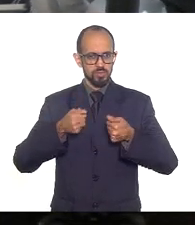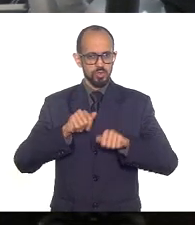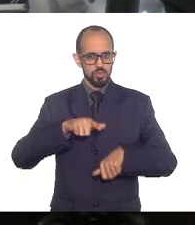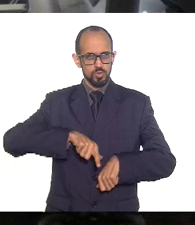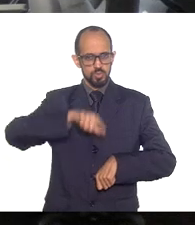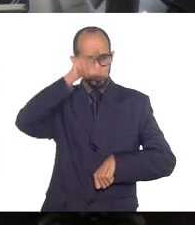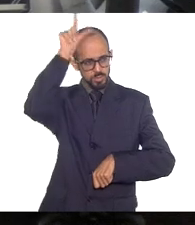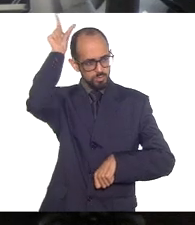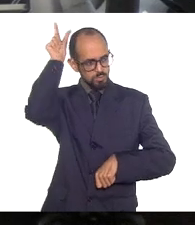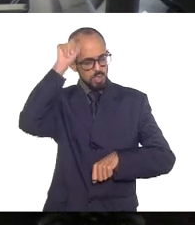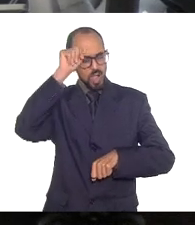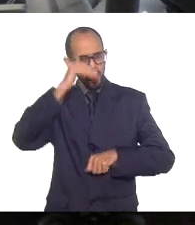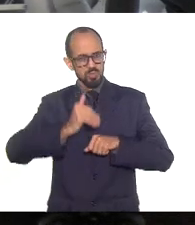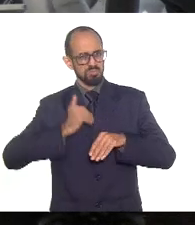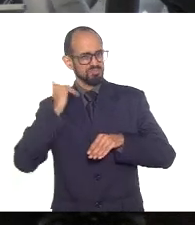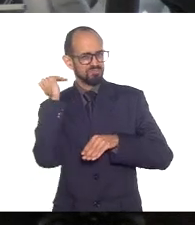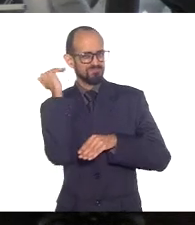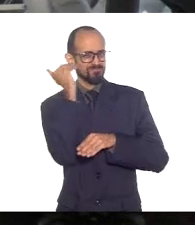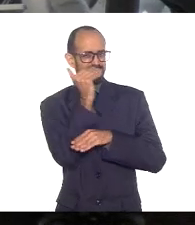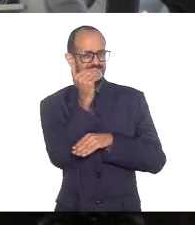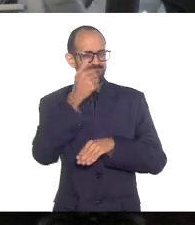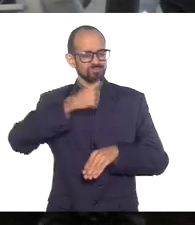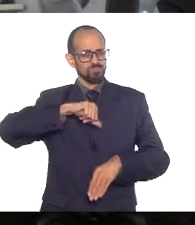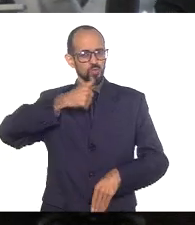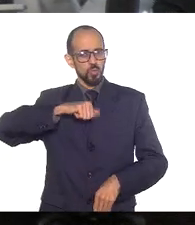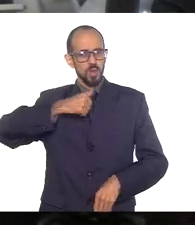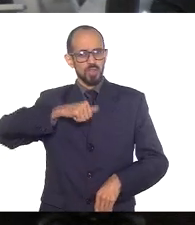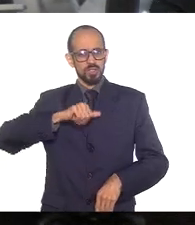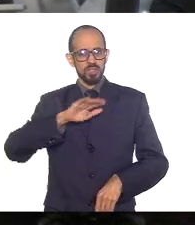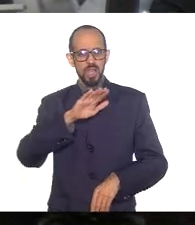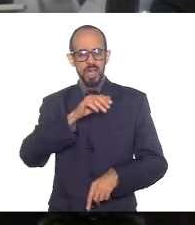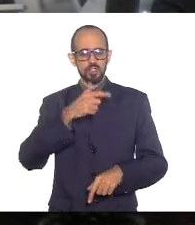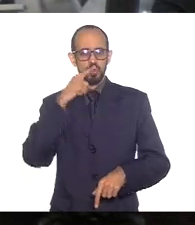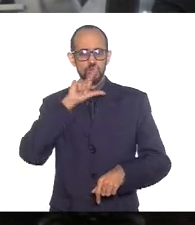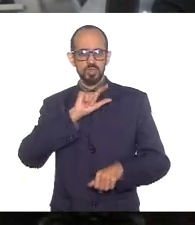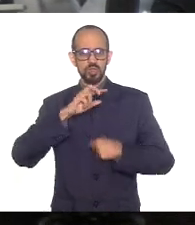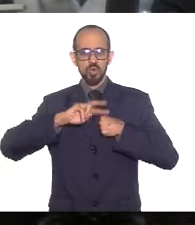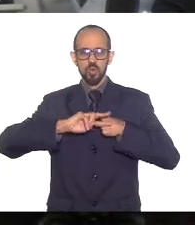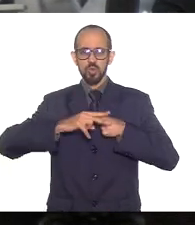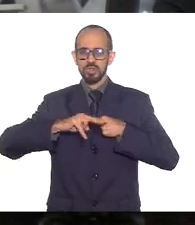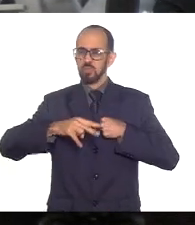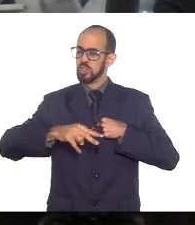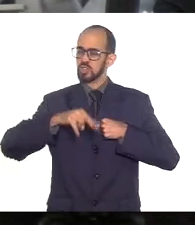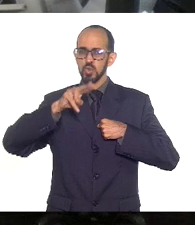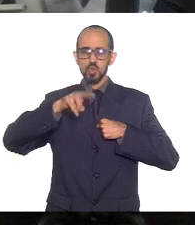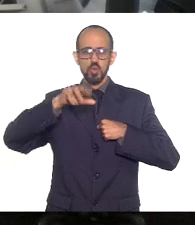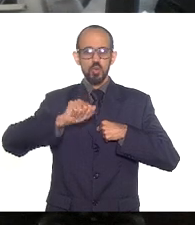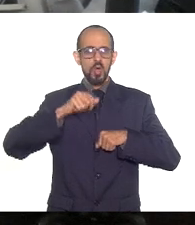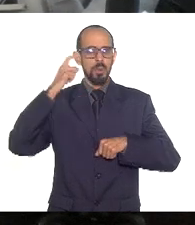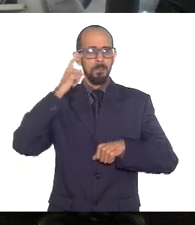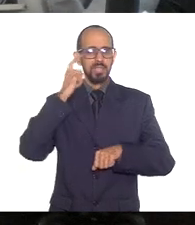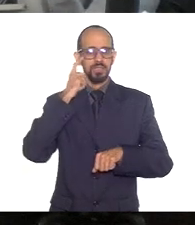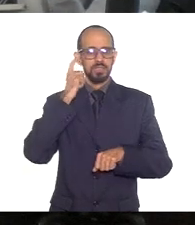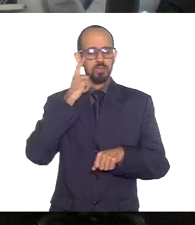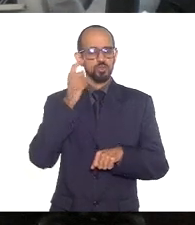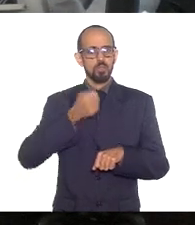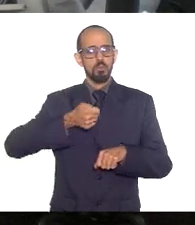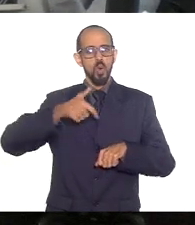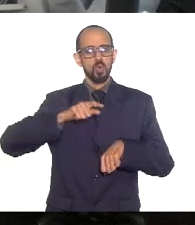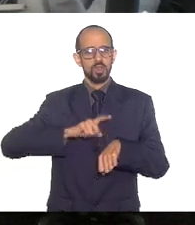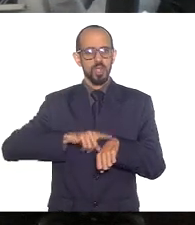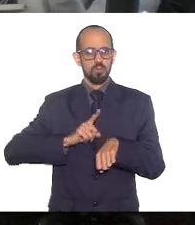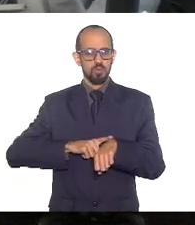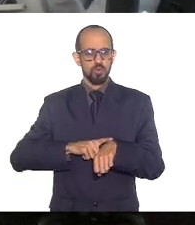e um colegiado de alto nível já conseguiu resultados que não imaginava e não imaginávamos atingir em tão pouco